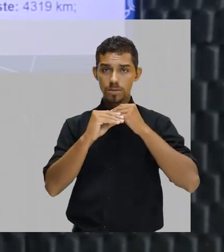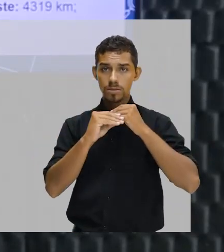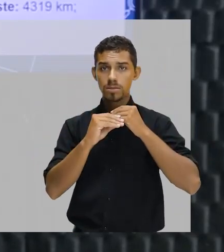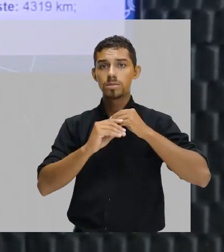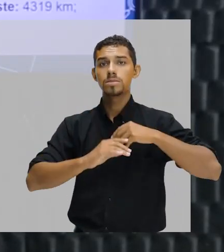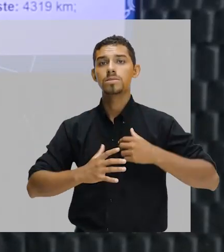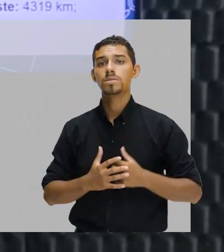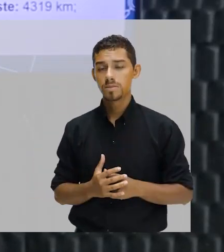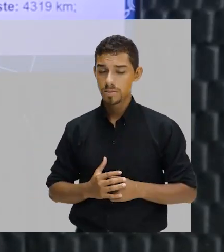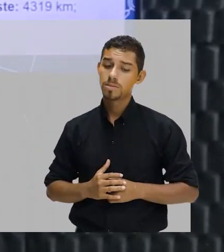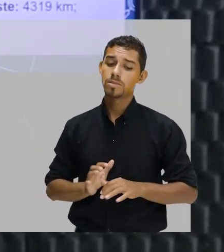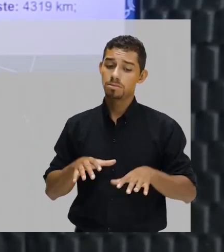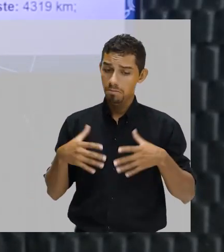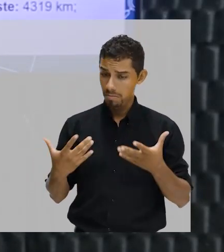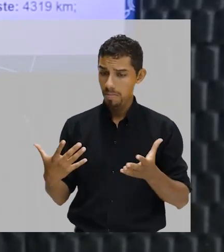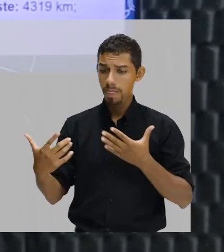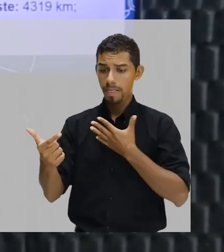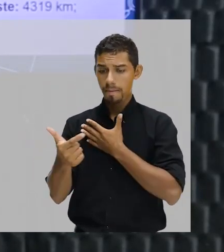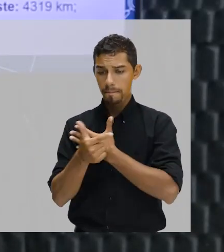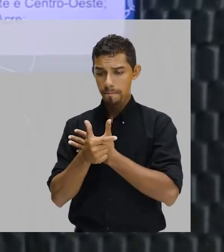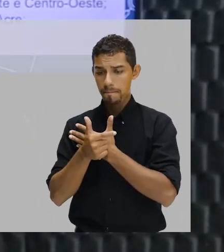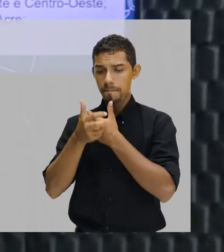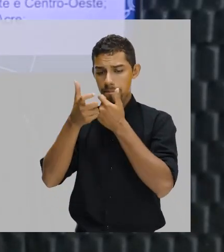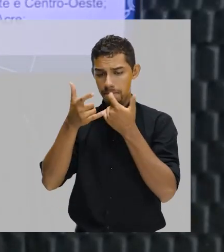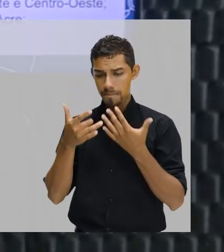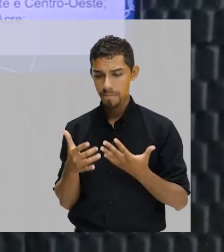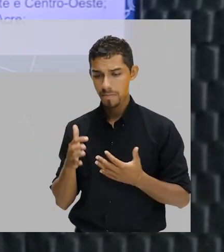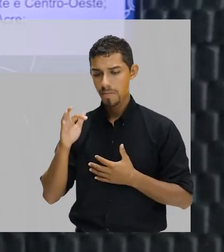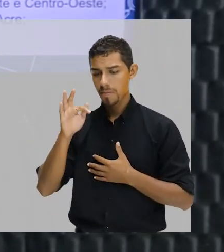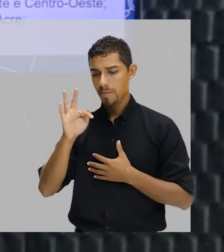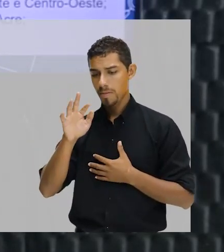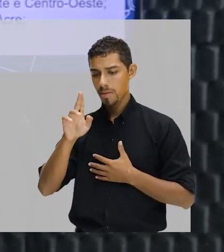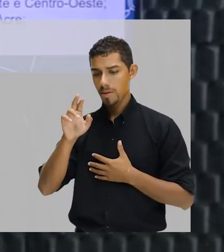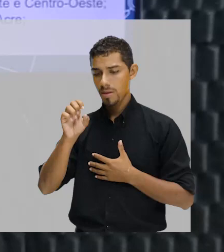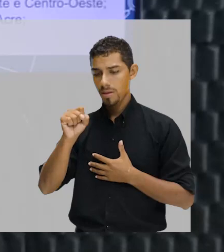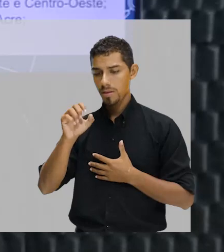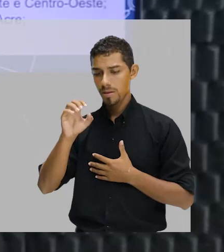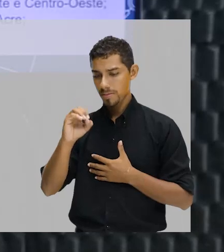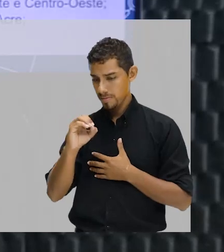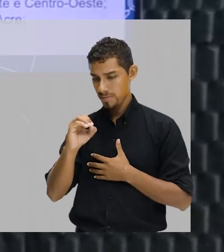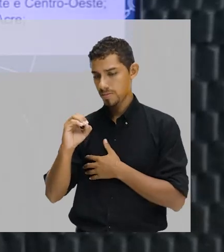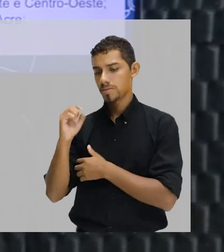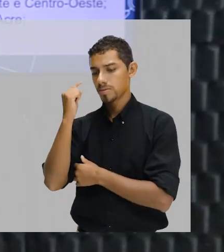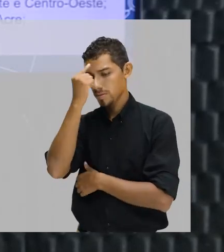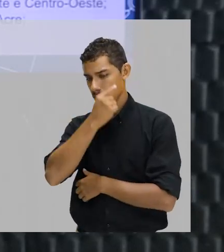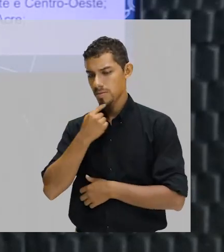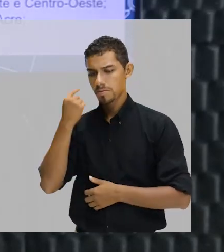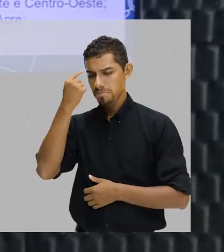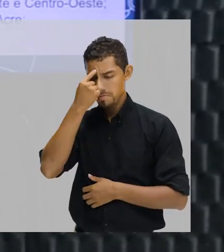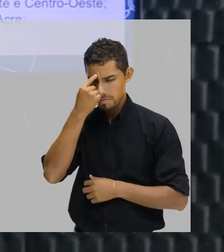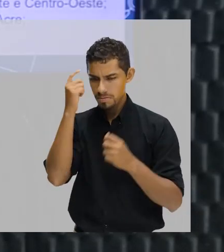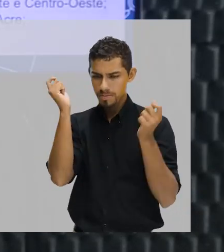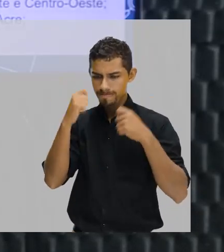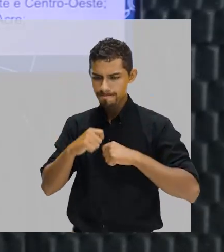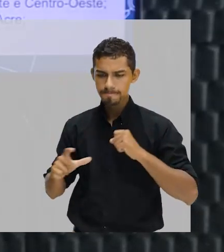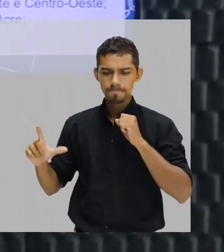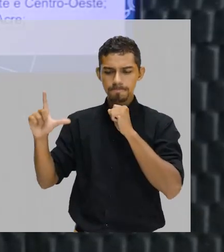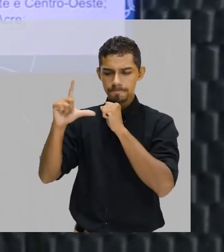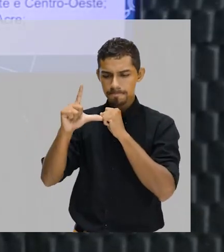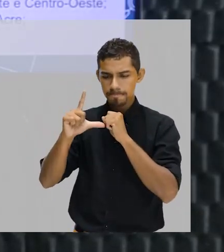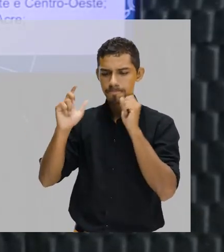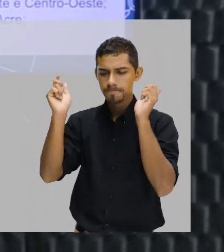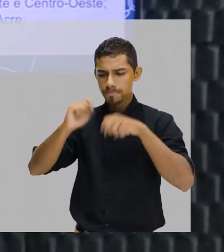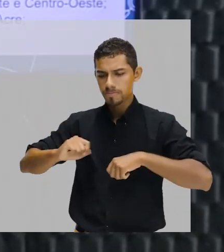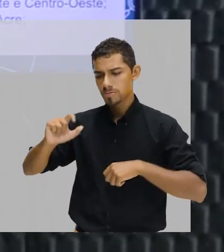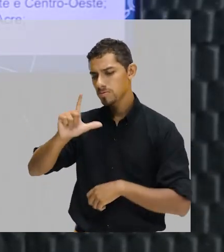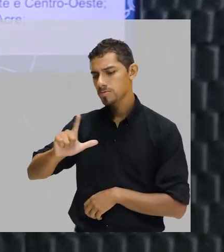certo? Então, essa é a função do fuso horário, gente, tá? É estabelecer um padrão, uma lógica entre o dia e a noite, a